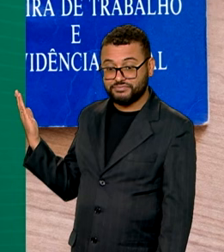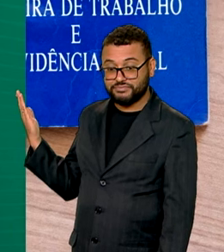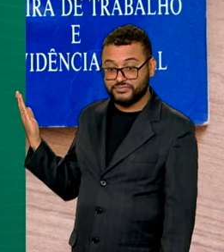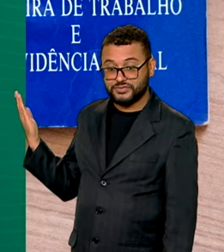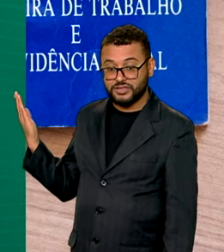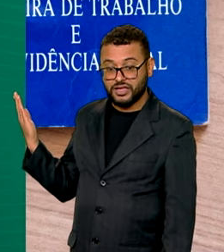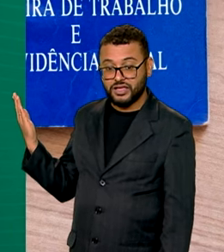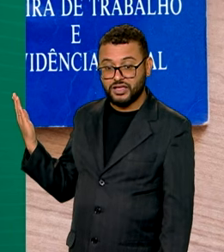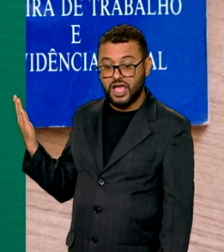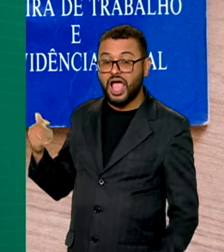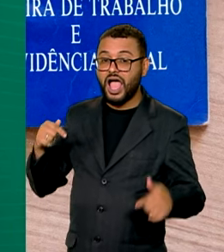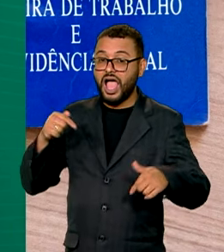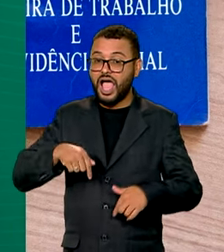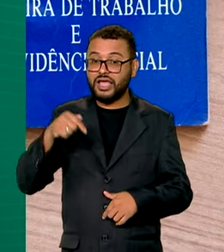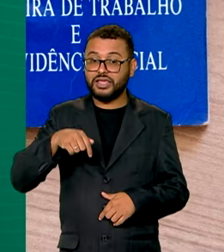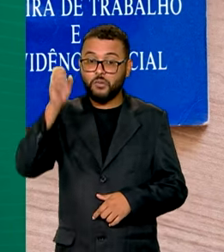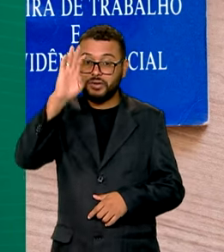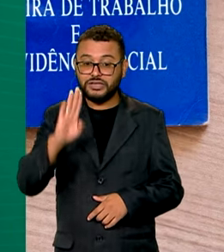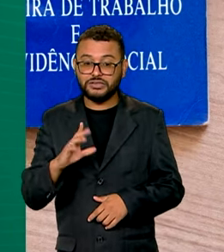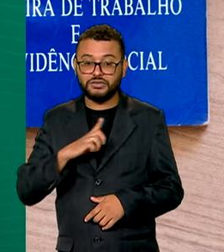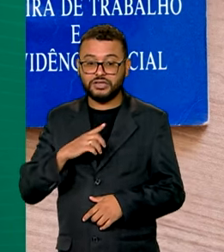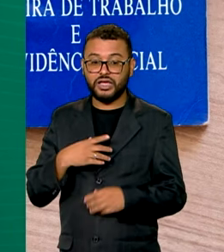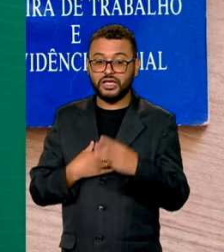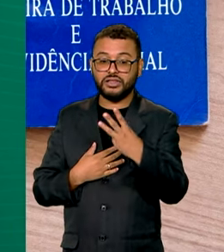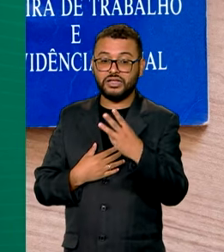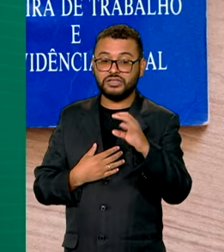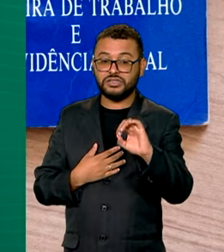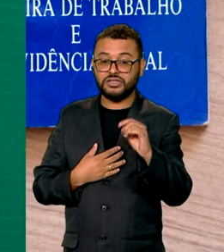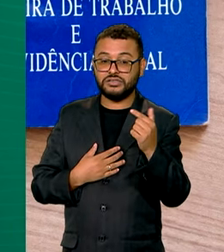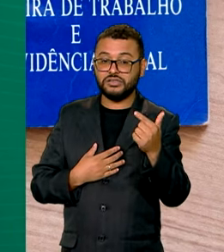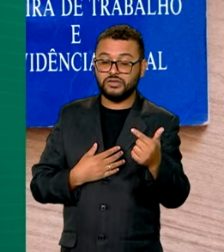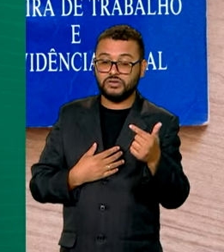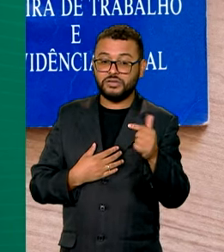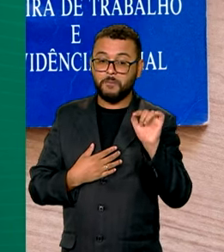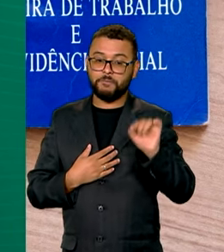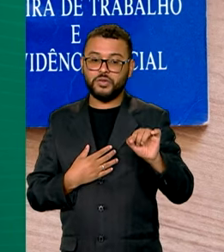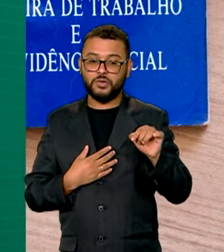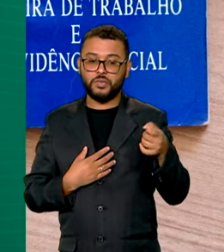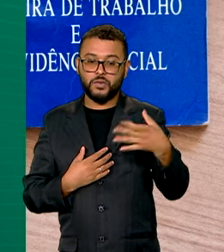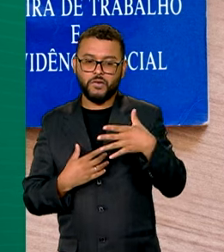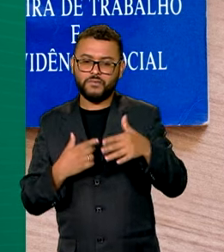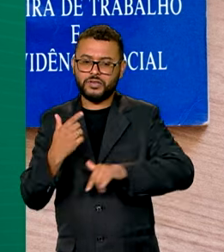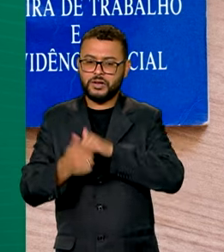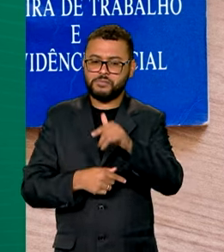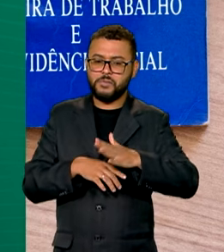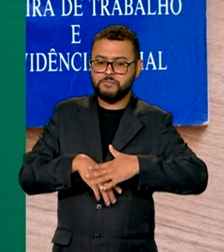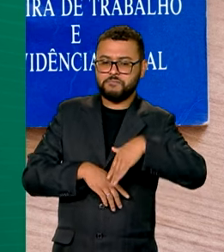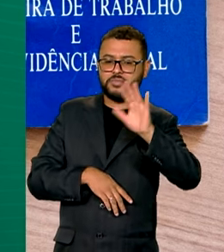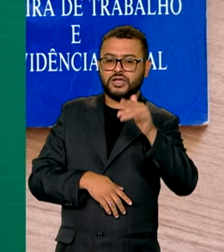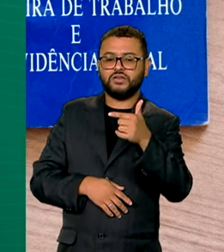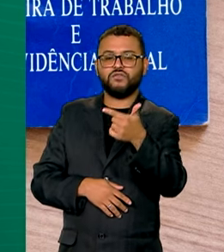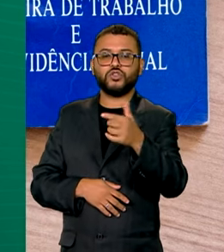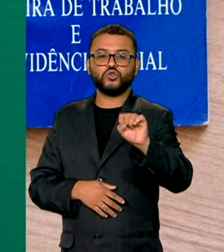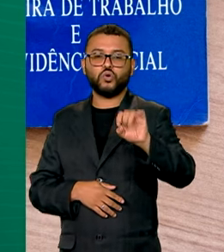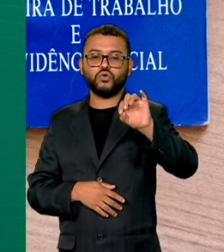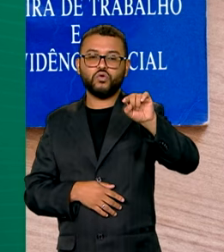que, no período, o Brasil criou quase 202 mil empregos, um aumento aproximado de